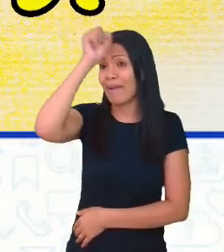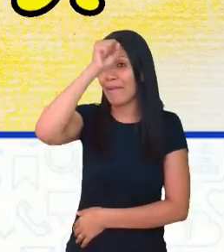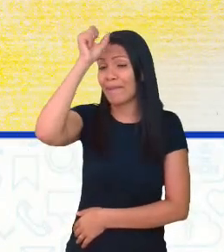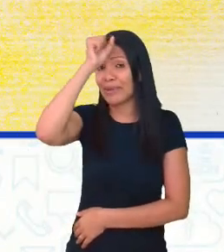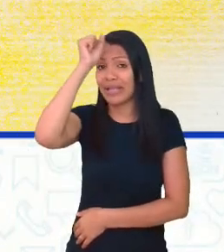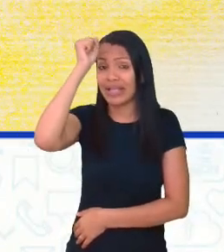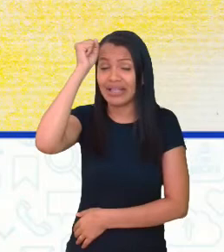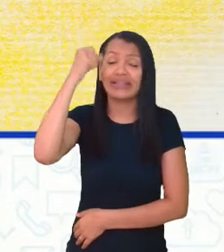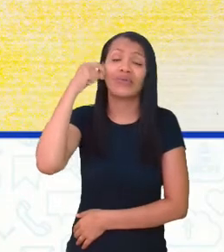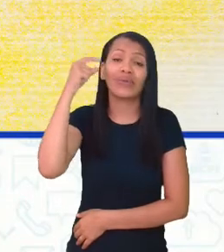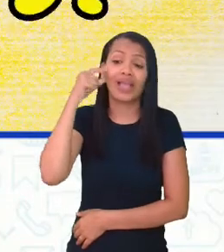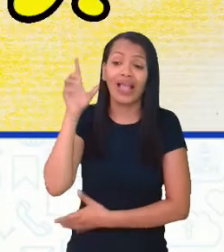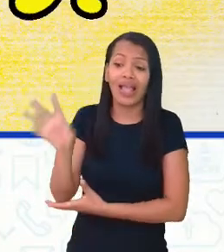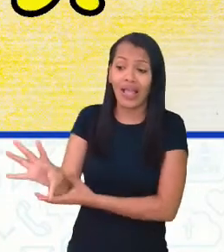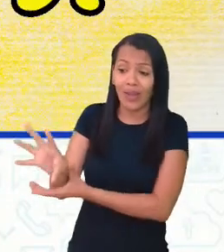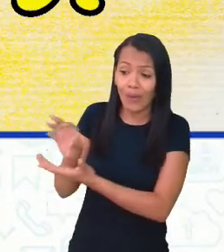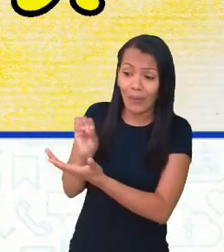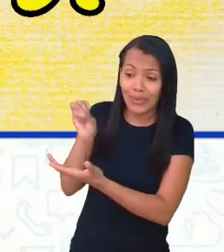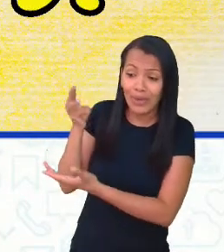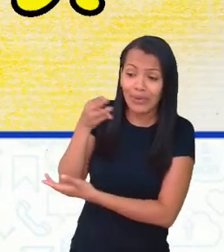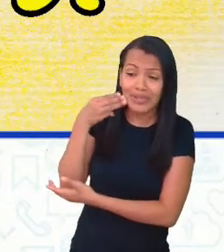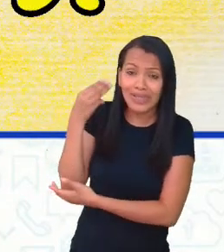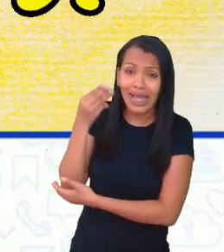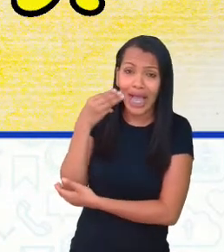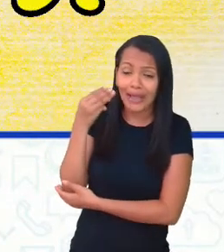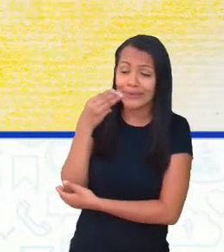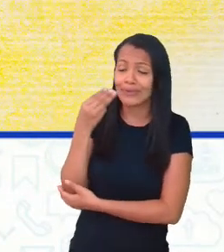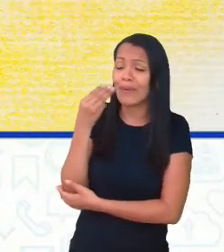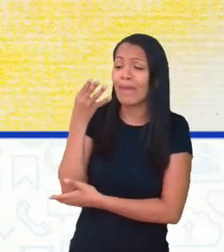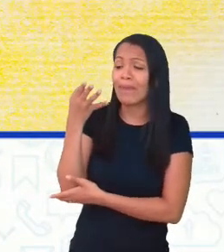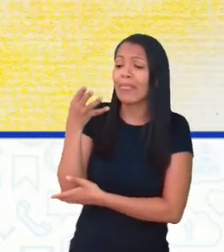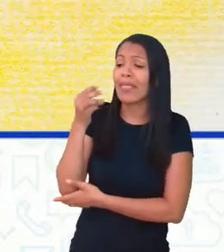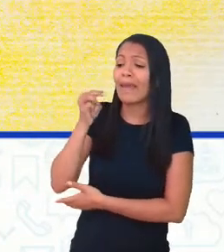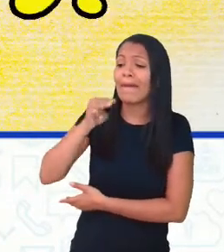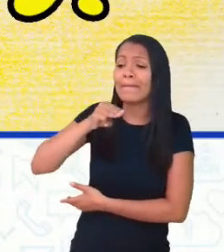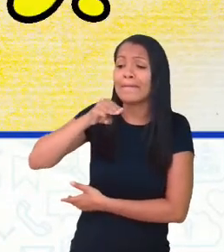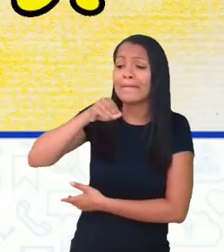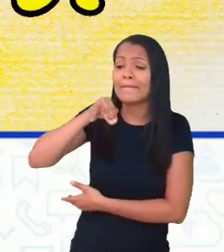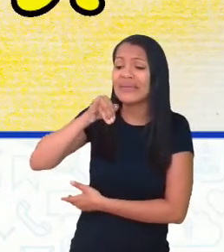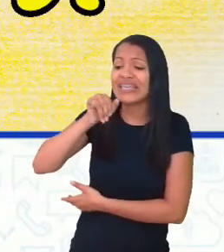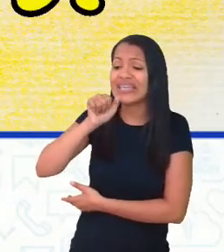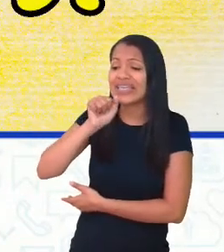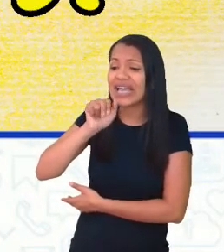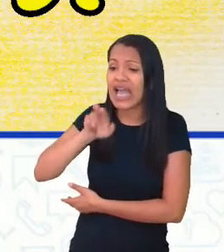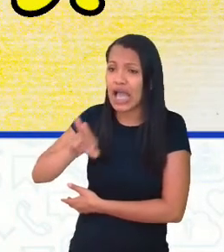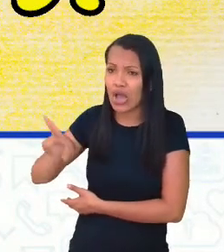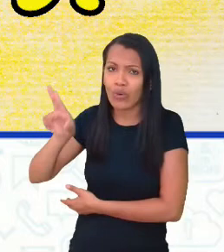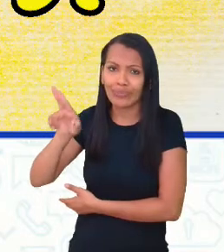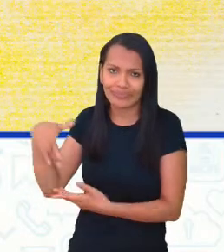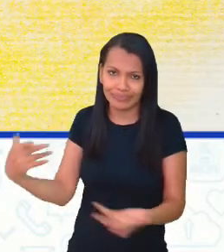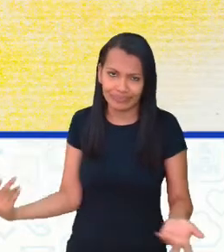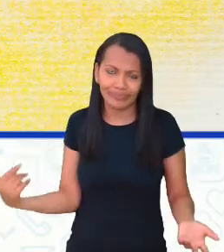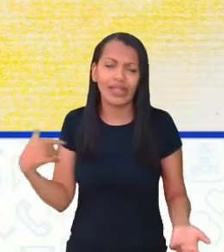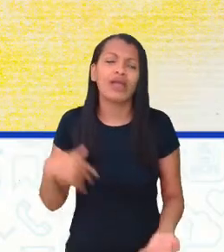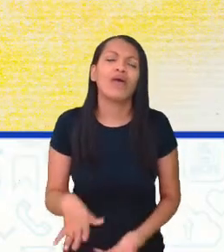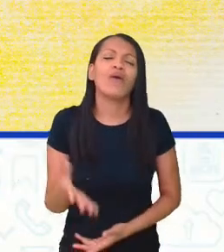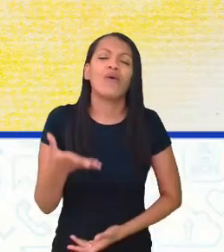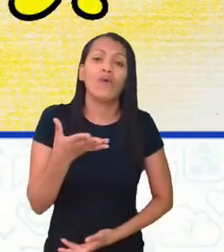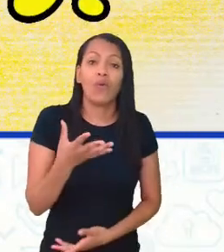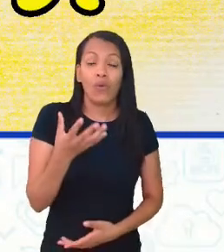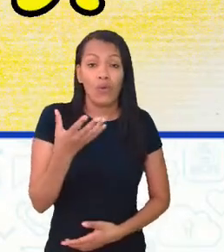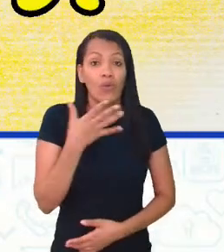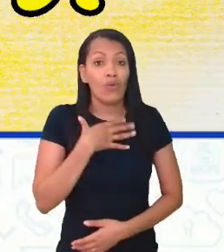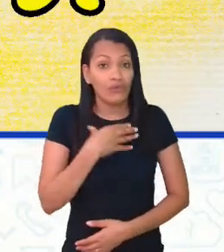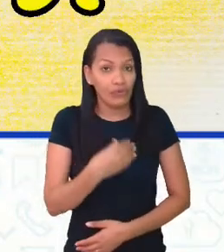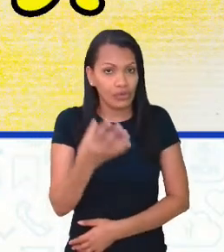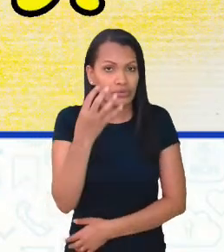a língua apenas dos cachorros. Não é que o filho cachorro ele não consiga falar a língua dos cachorros, tanto é que ele está conversando com o pai ali,